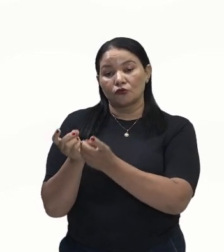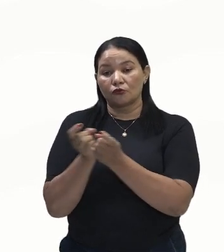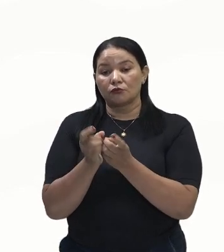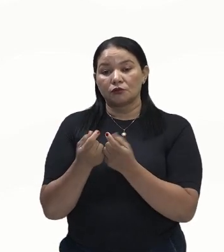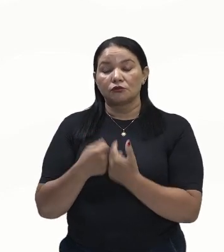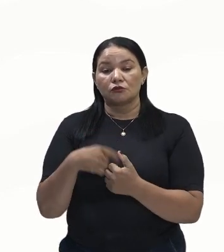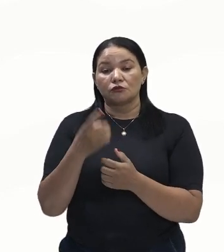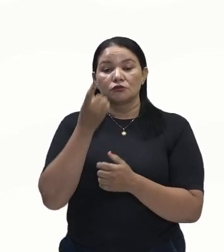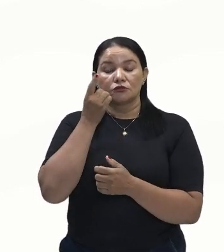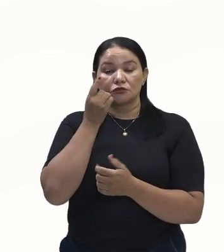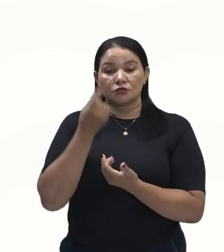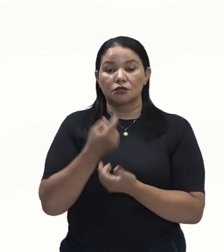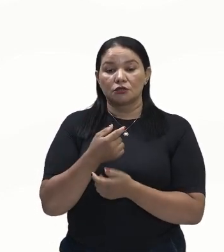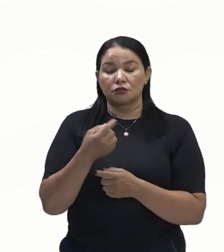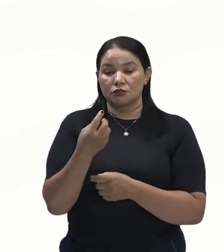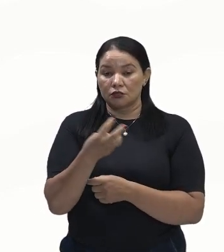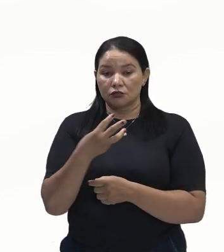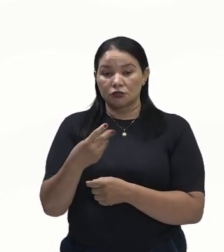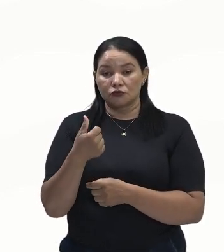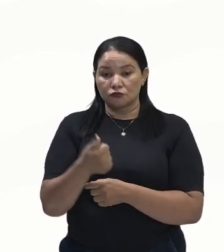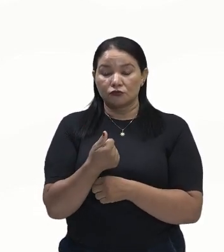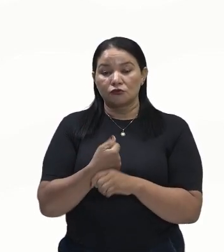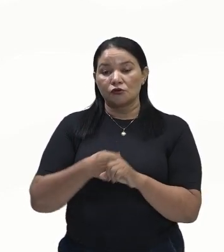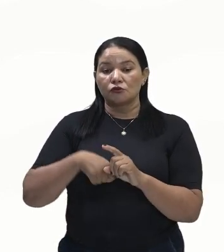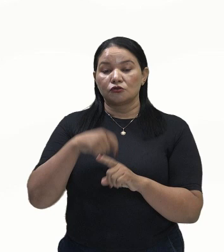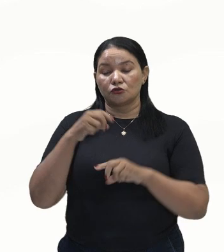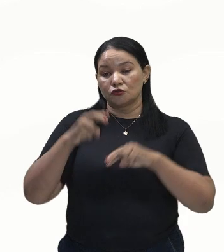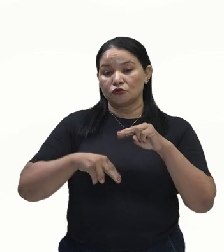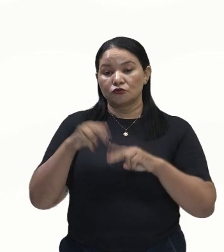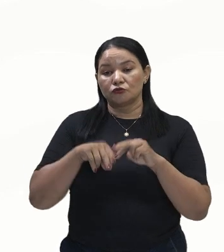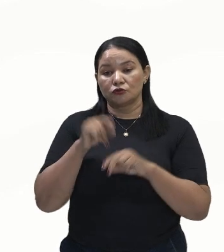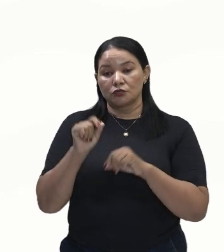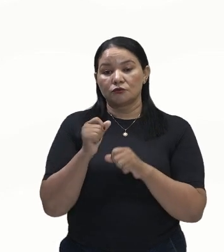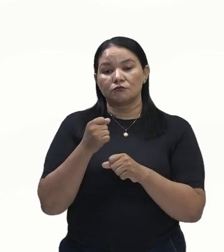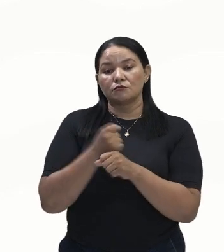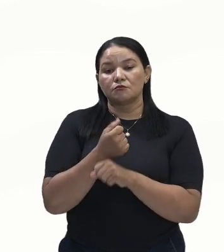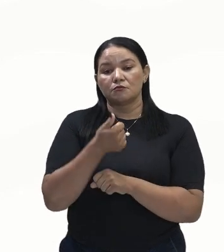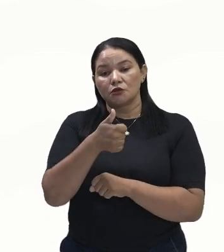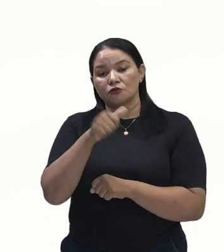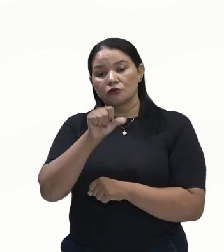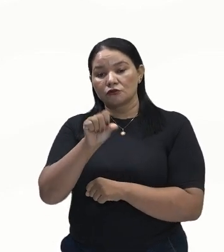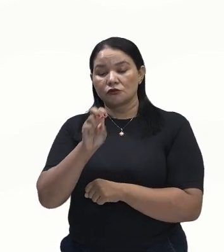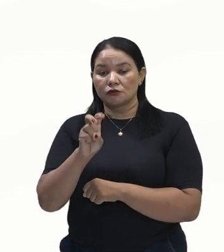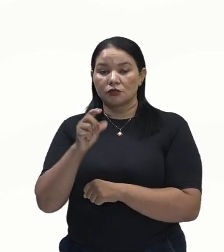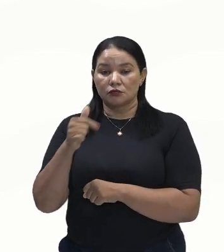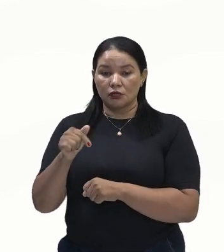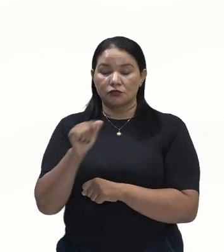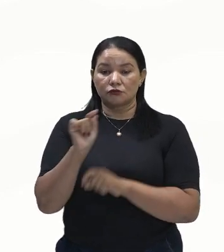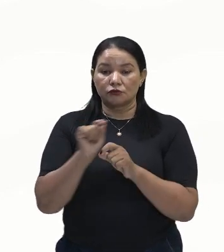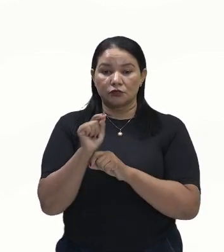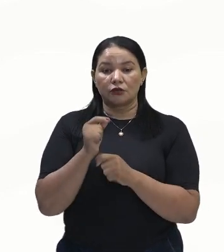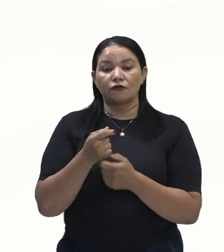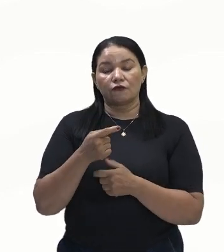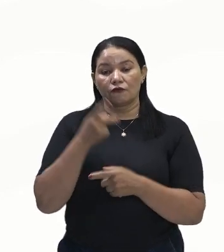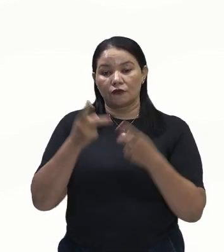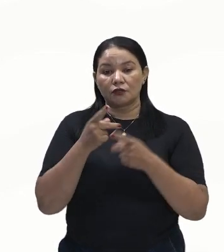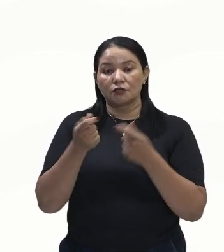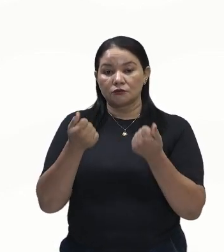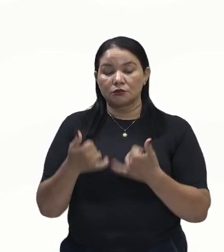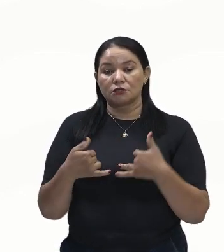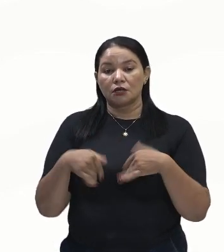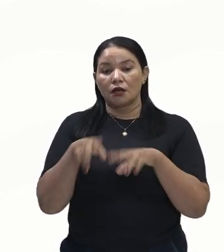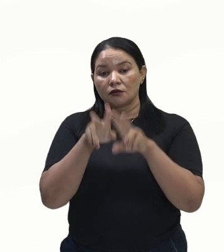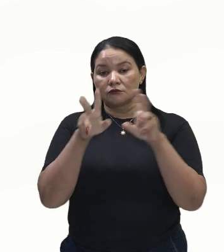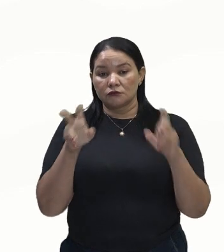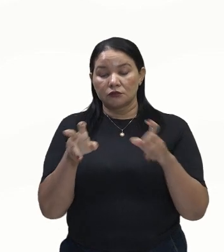de julho de 1957, em que ele vai falar sobre a questão da Zona Franca de Manaus